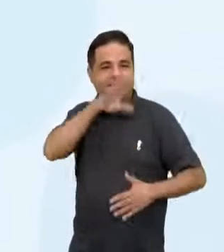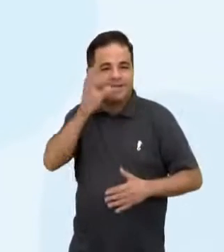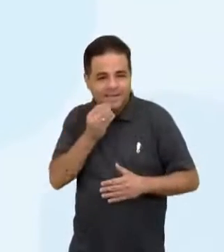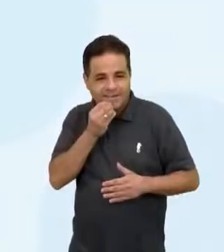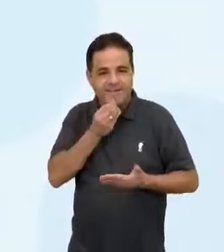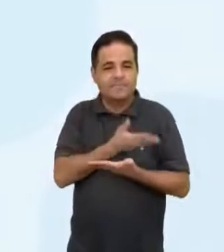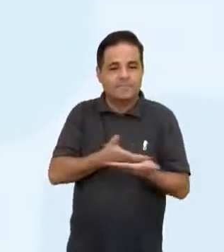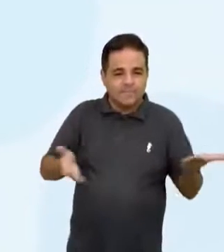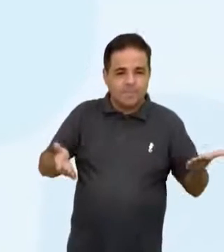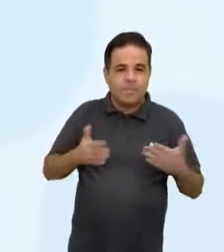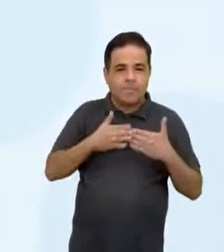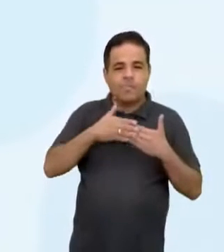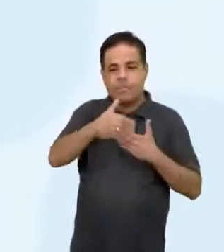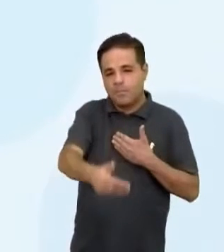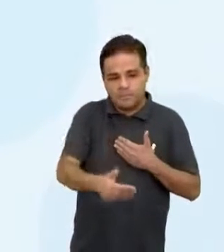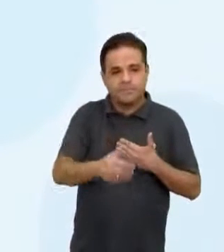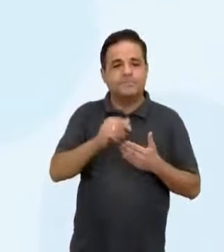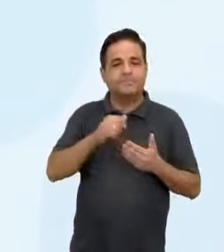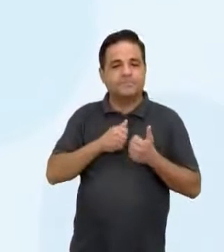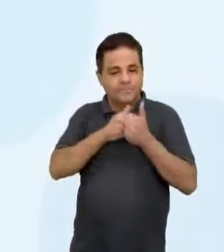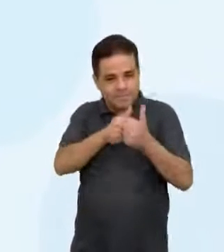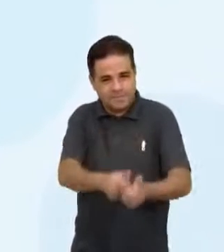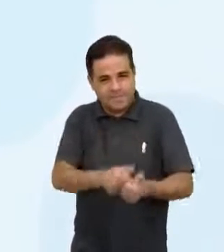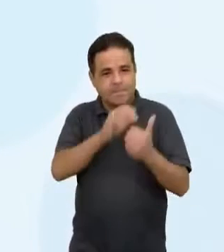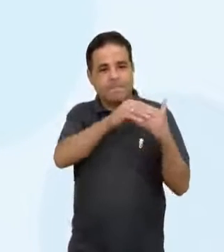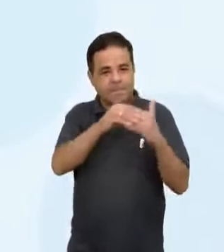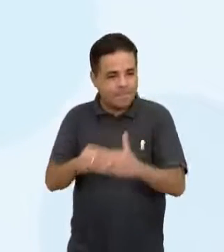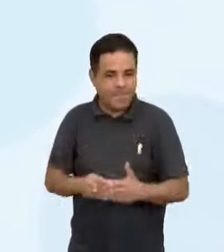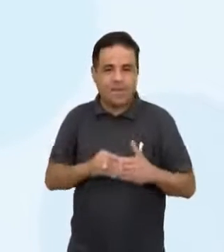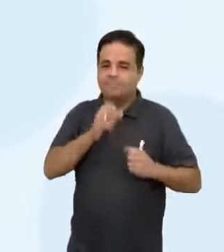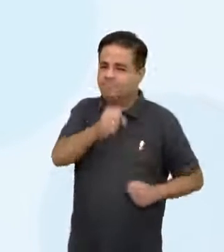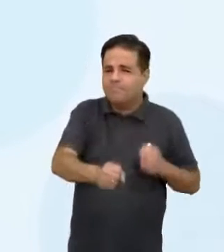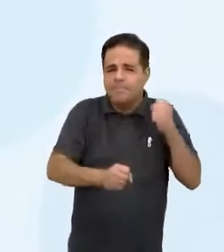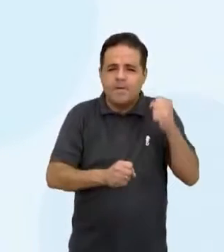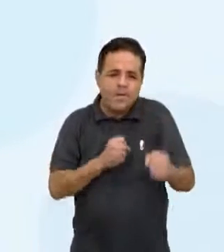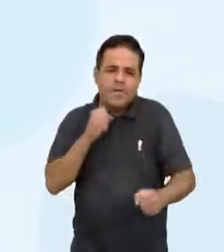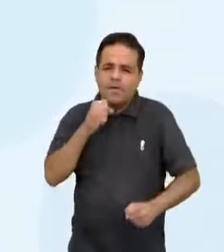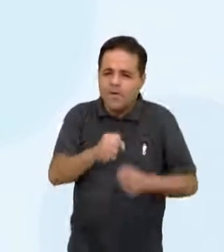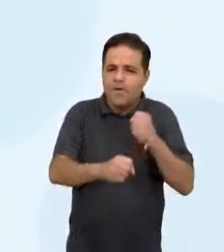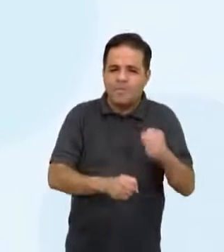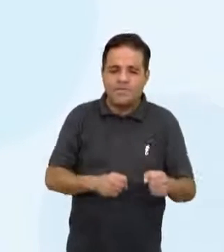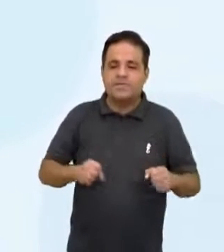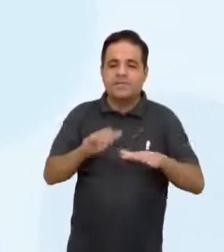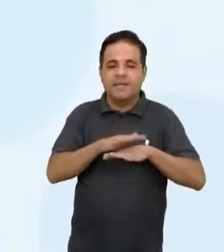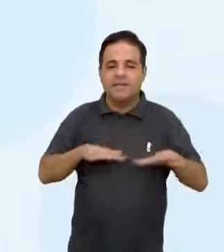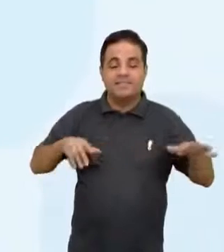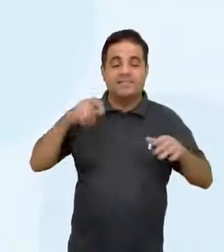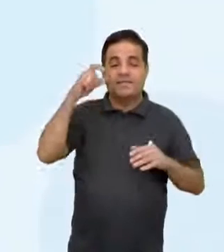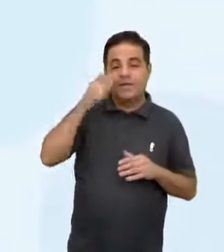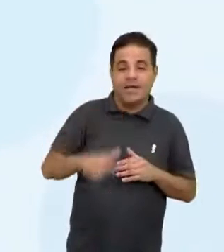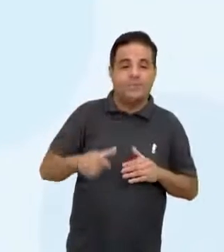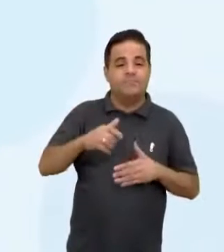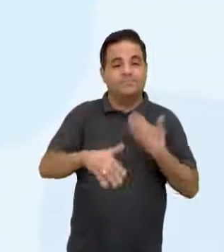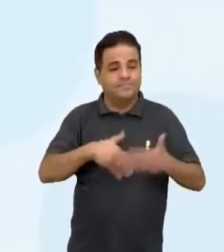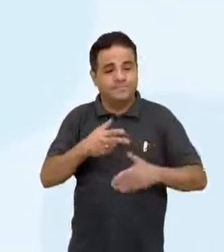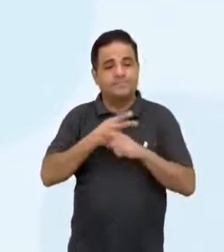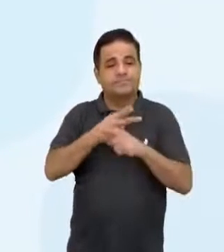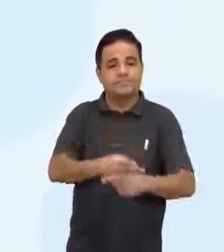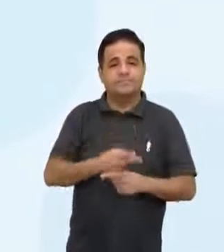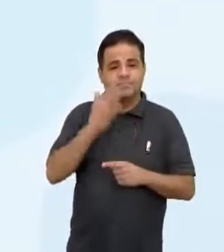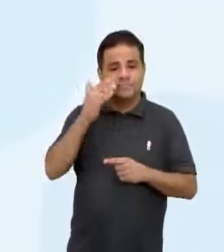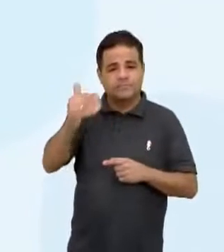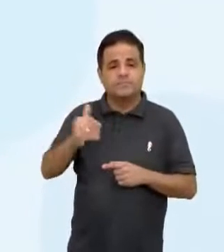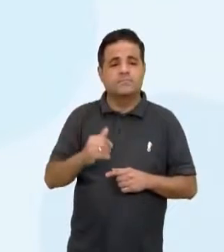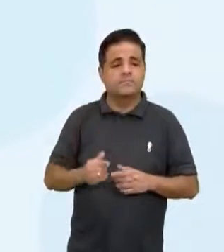levado os profissionais envolvidos com esse segmento a uma corrida incessante em busca do sucesso, que em muitos casos